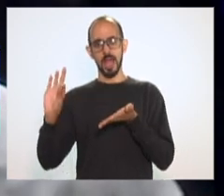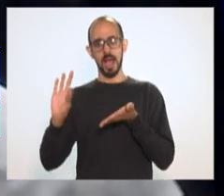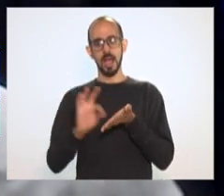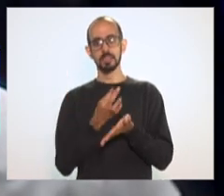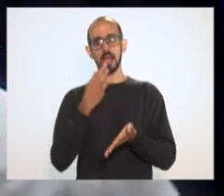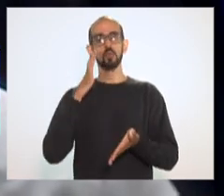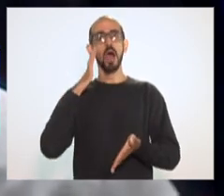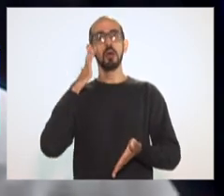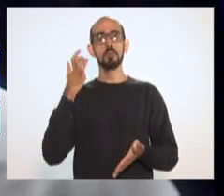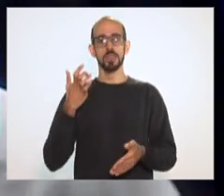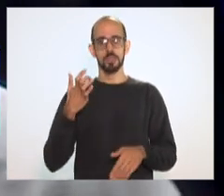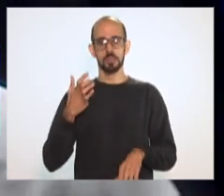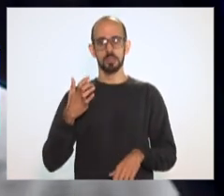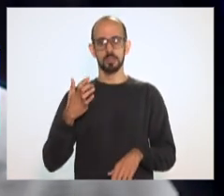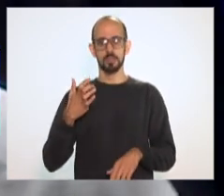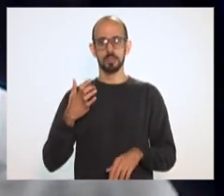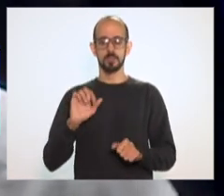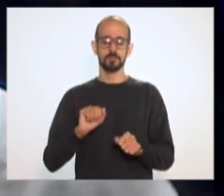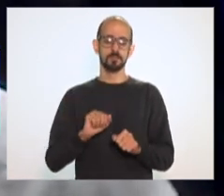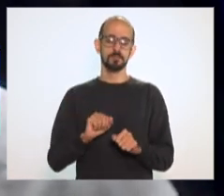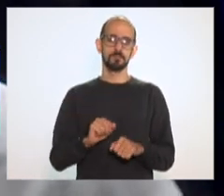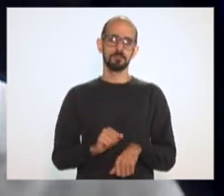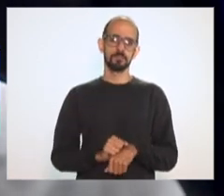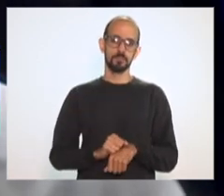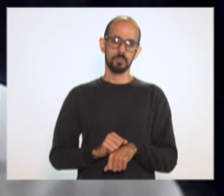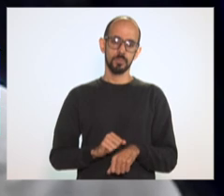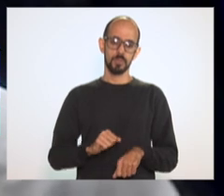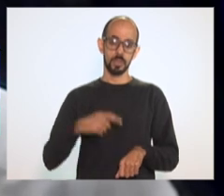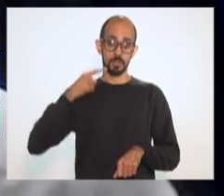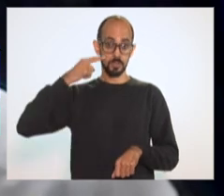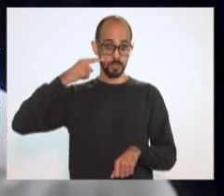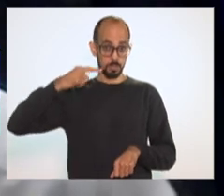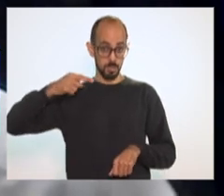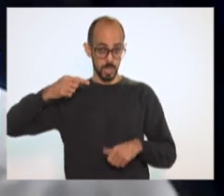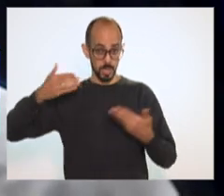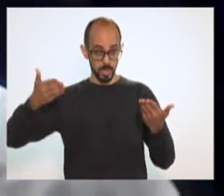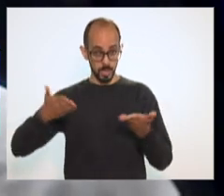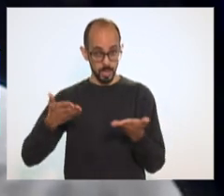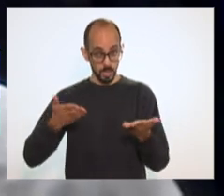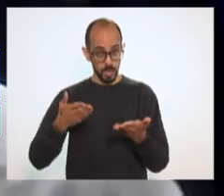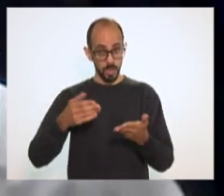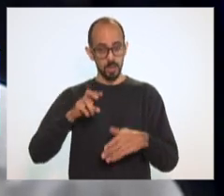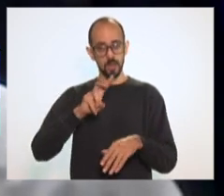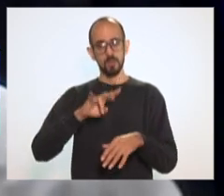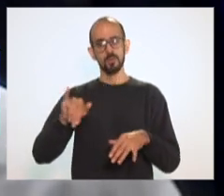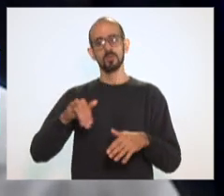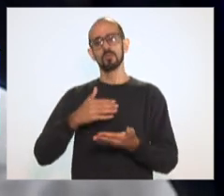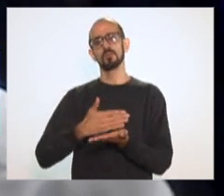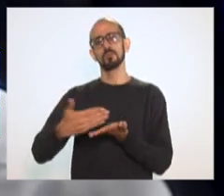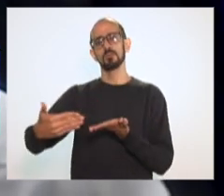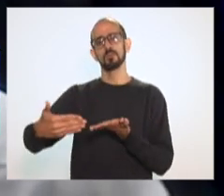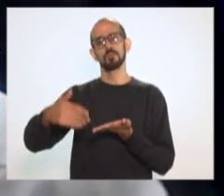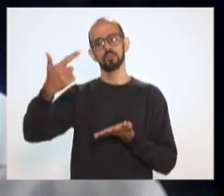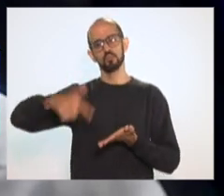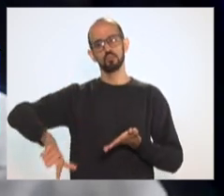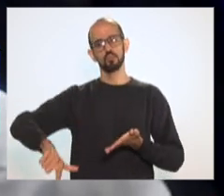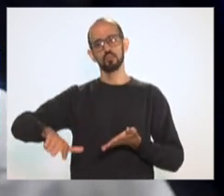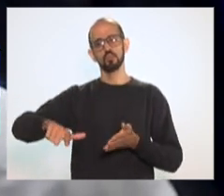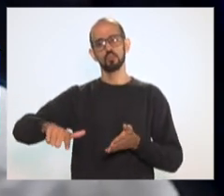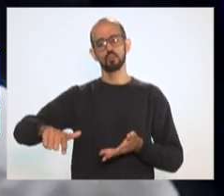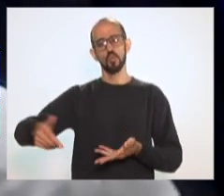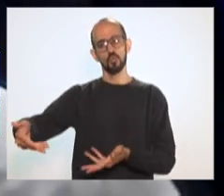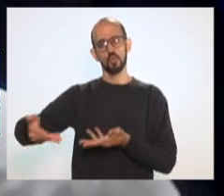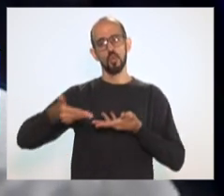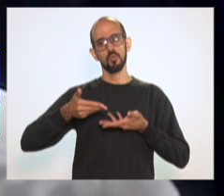de amanhã e que ainda essa semana será dada a ordem início com a convocação da segunda